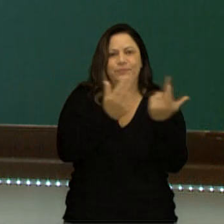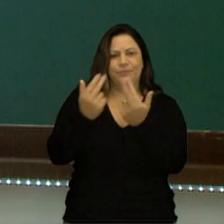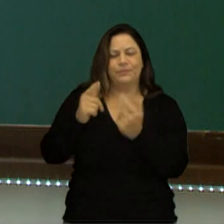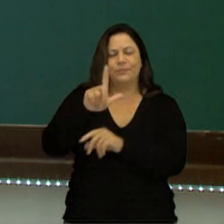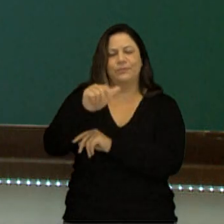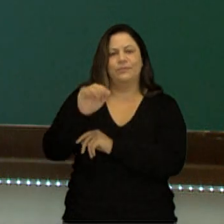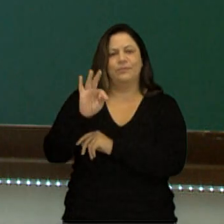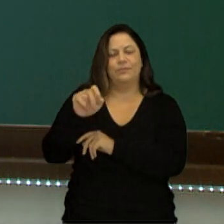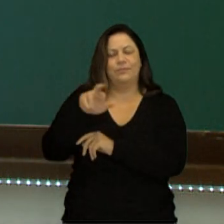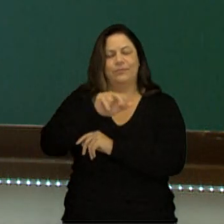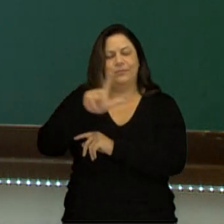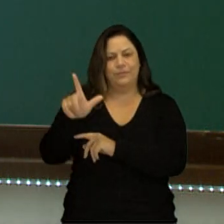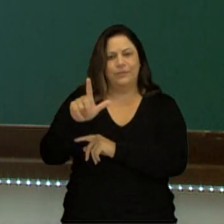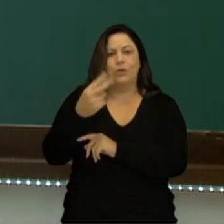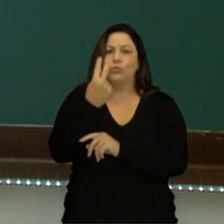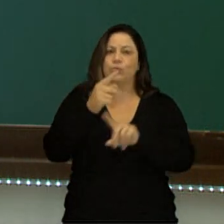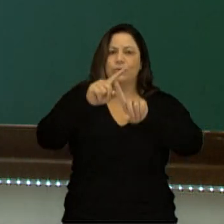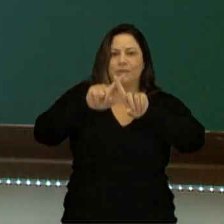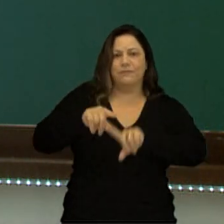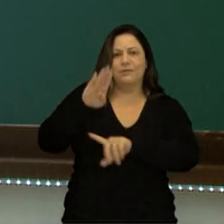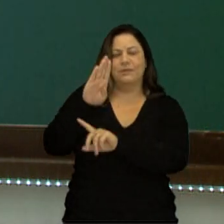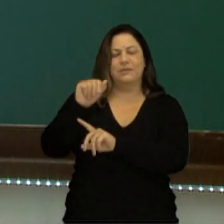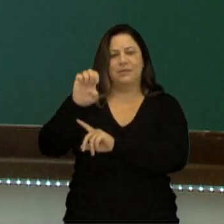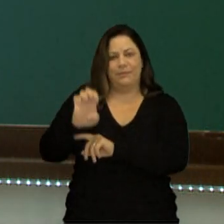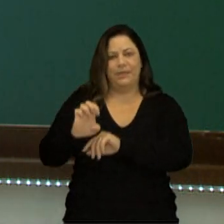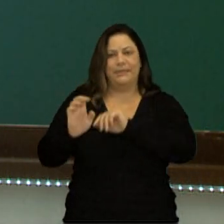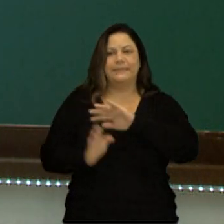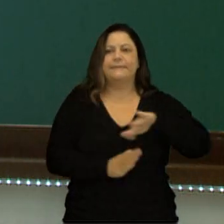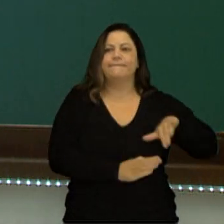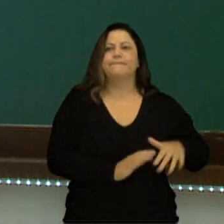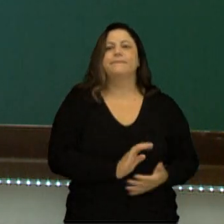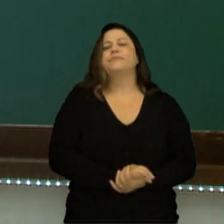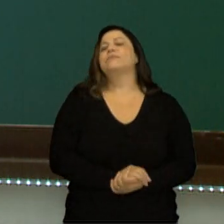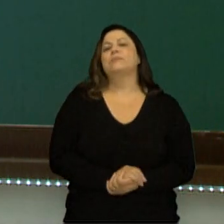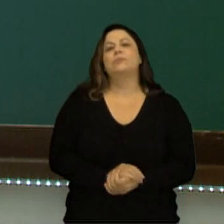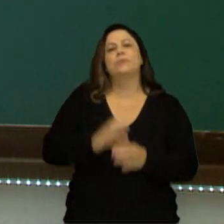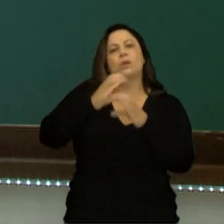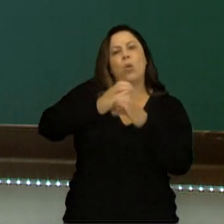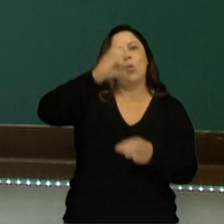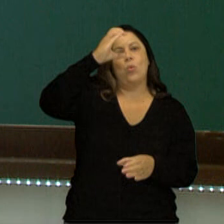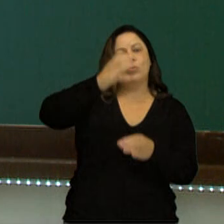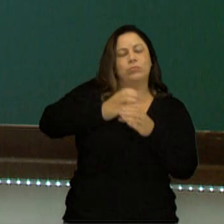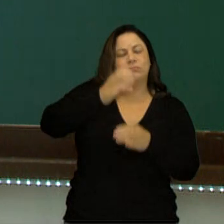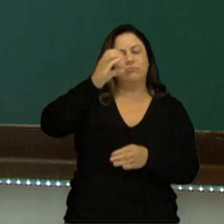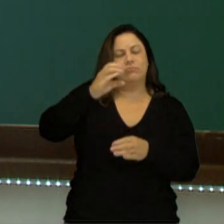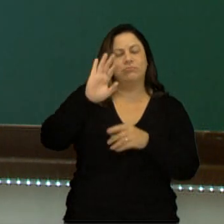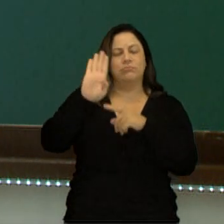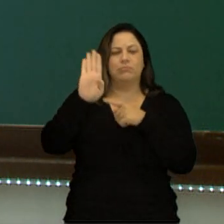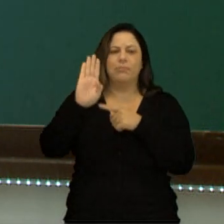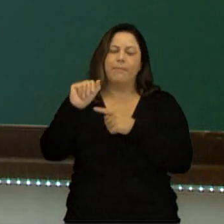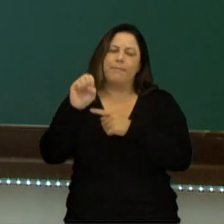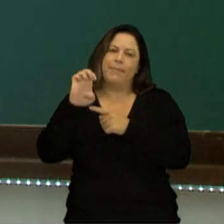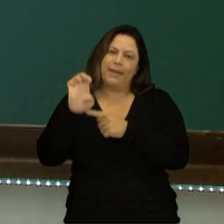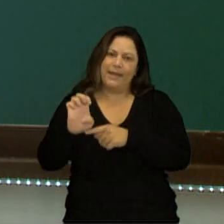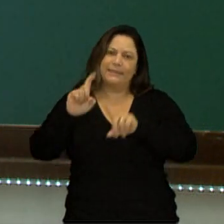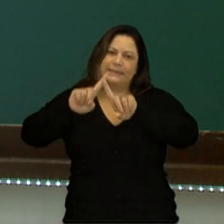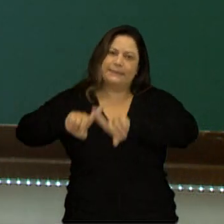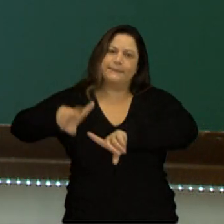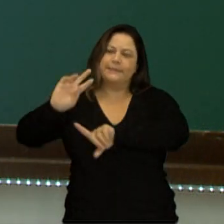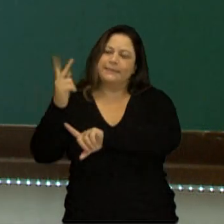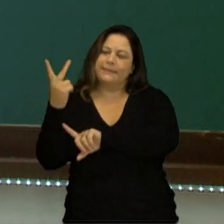vezes a área da base. O volume de um cilindro é o quê? É a área da base vezes a altura. Então, portanto, πr ao